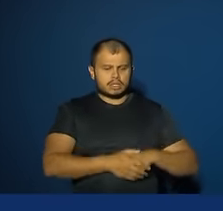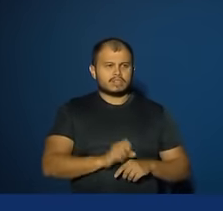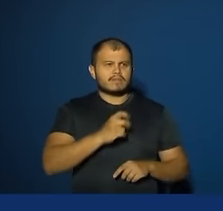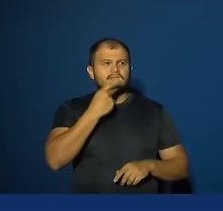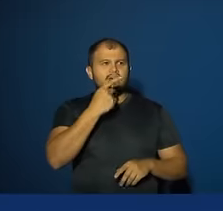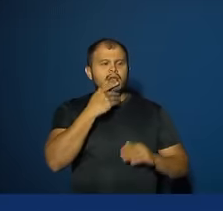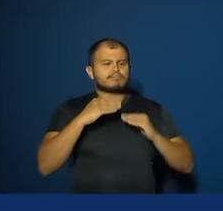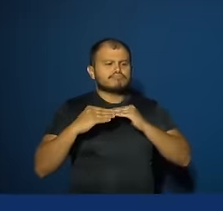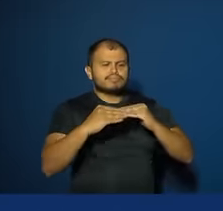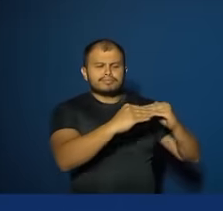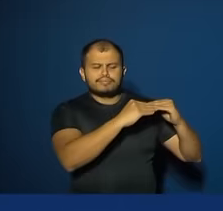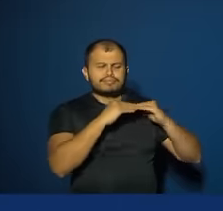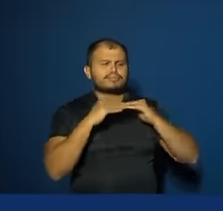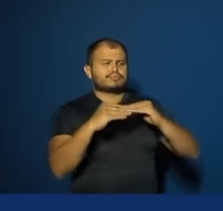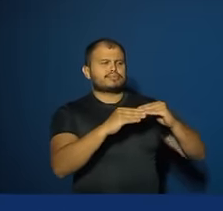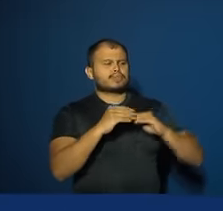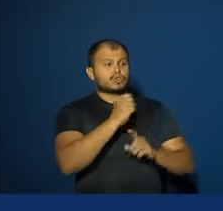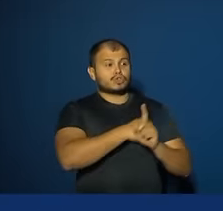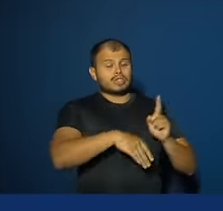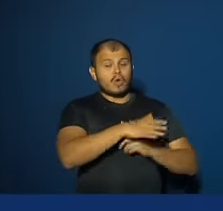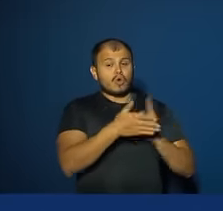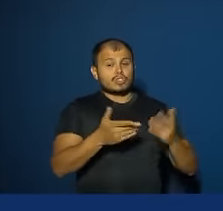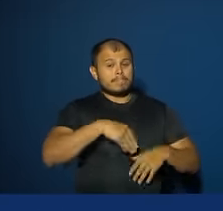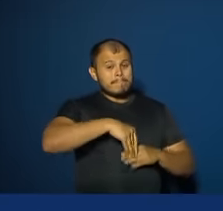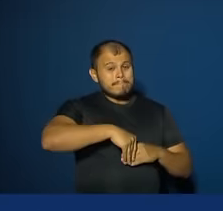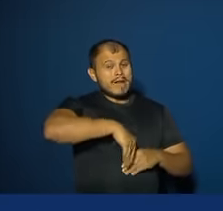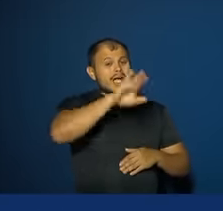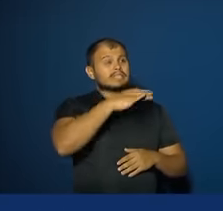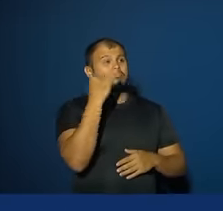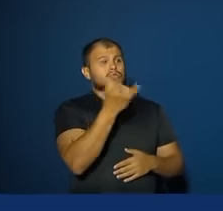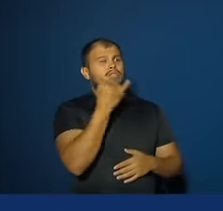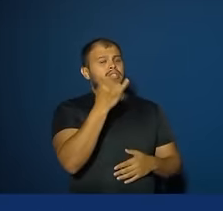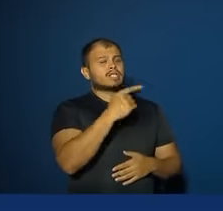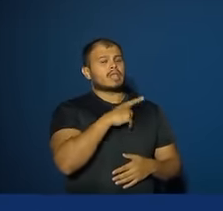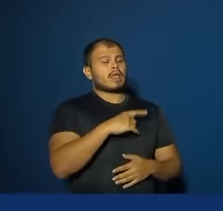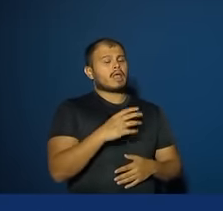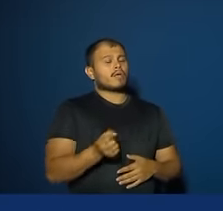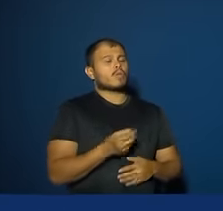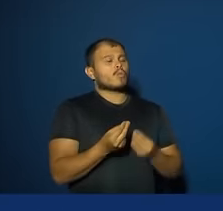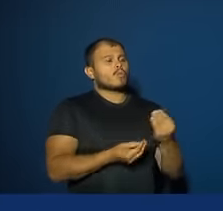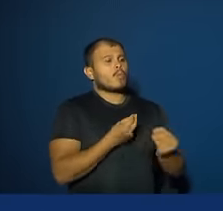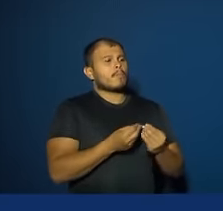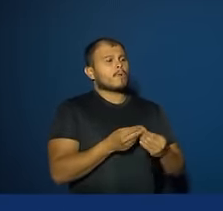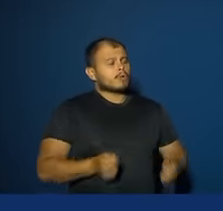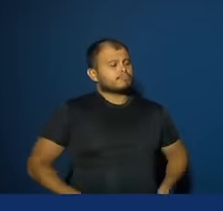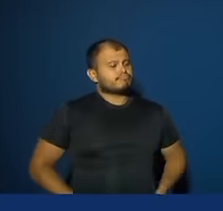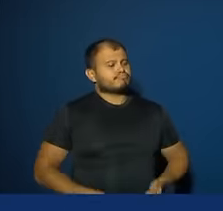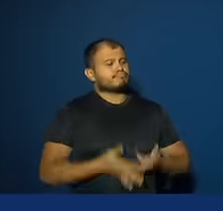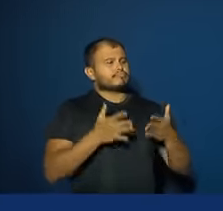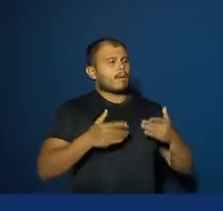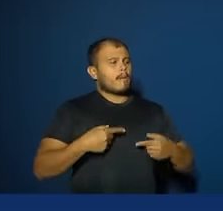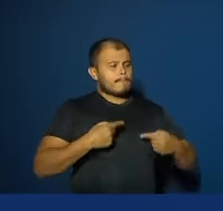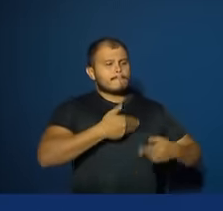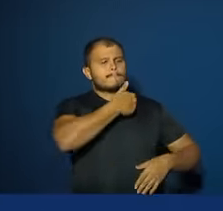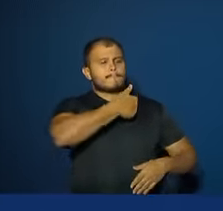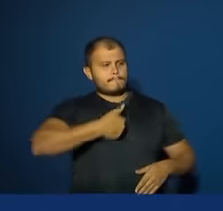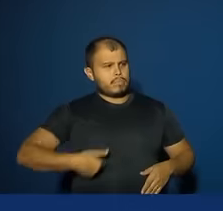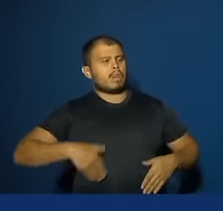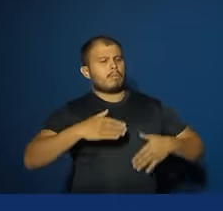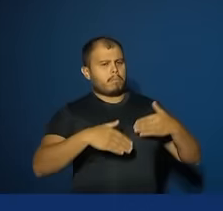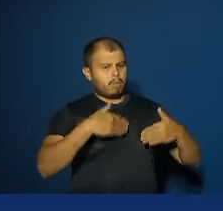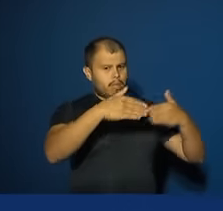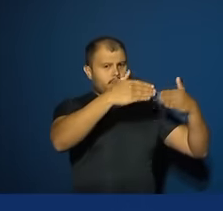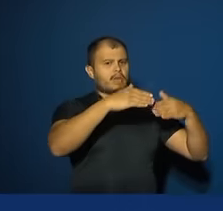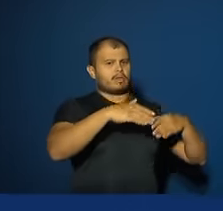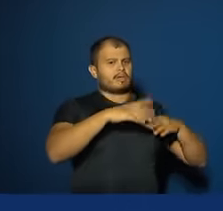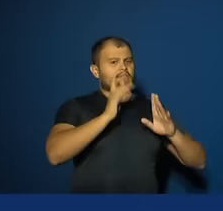sociais um dos mais importantes no Brasil é o consenso social de que o gasto tem de crescer sempre é o que a sociedade brasileira